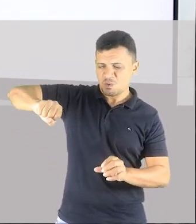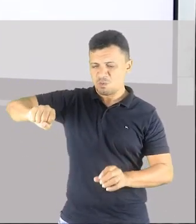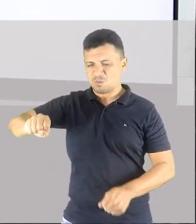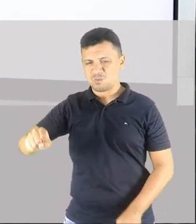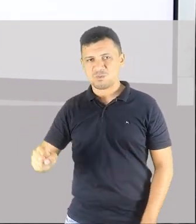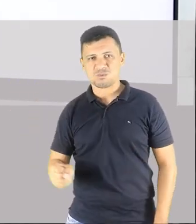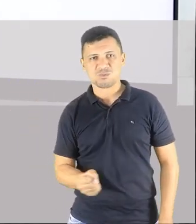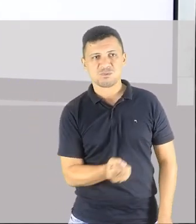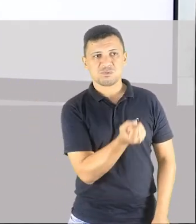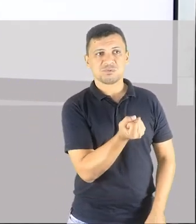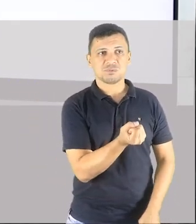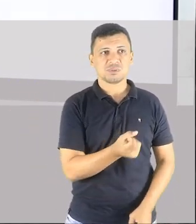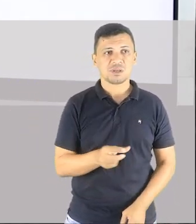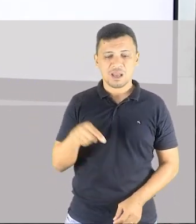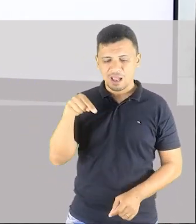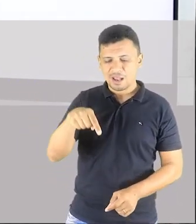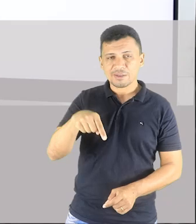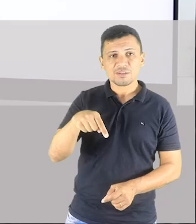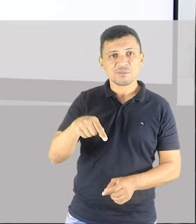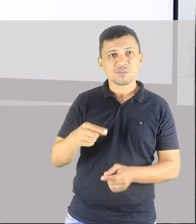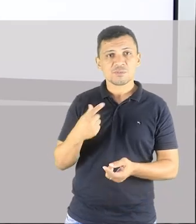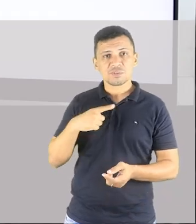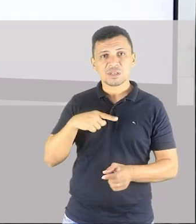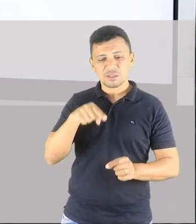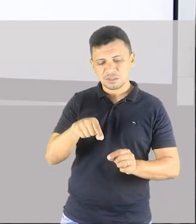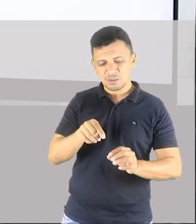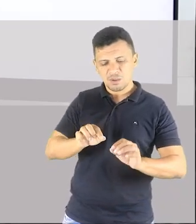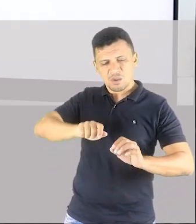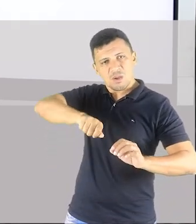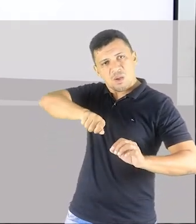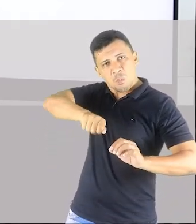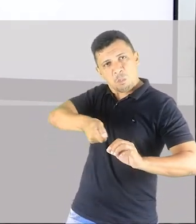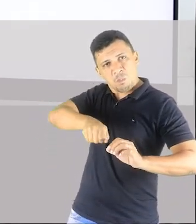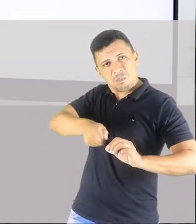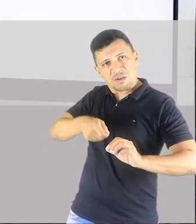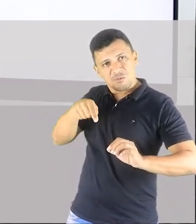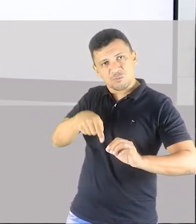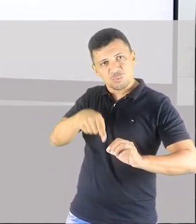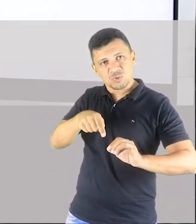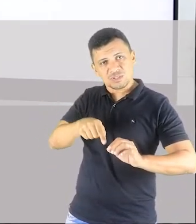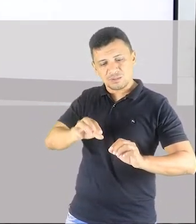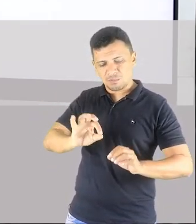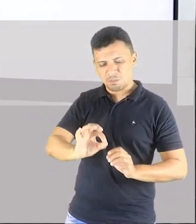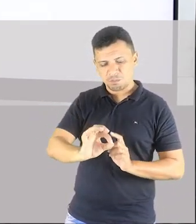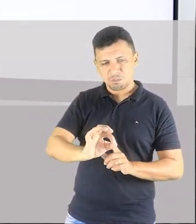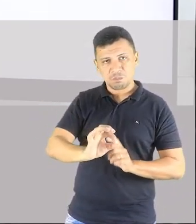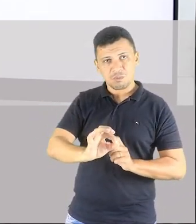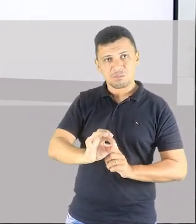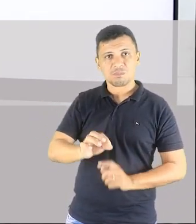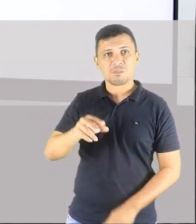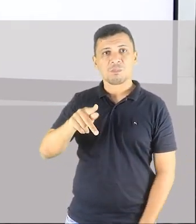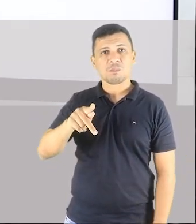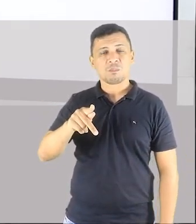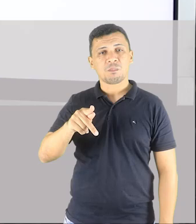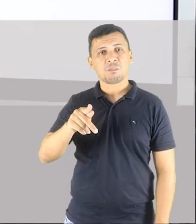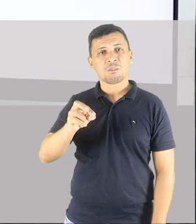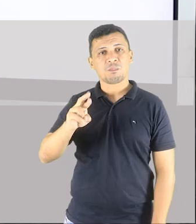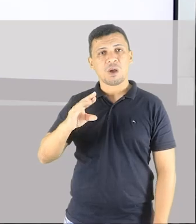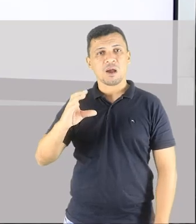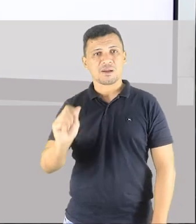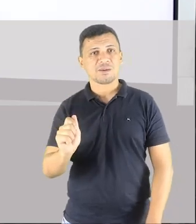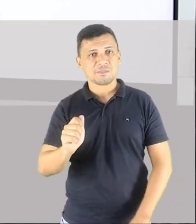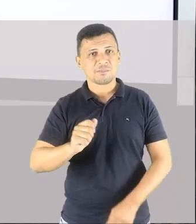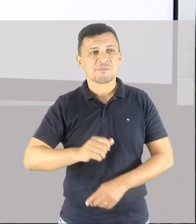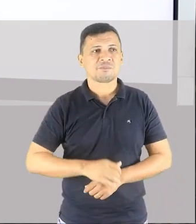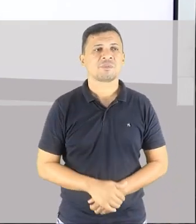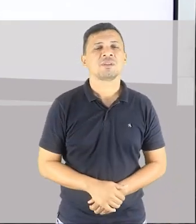nesse caso aqui, ó, fica bem aqui no parafuso que vai ser girado, né? Na porca que vai ser girada aqui do parafuso.